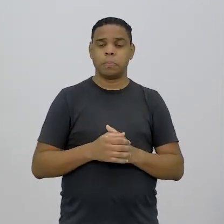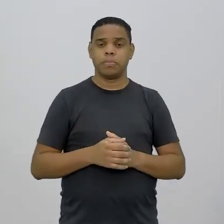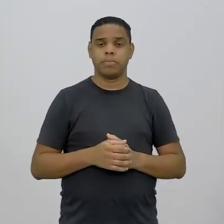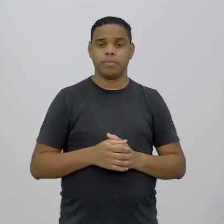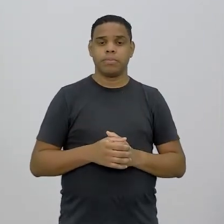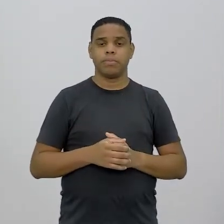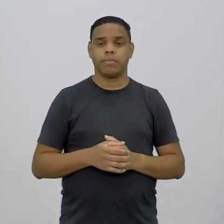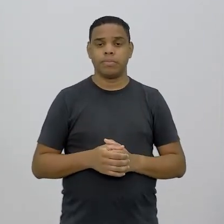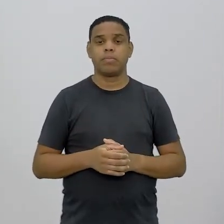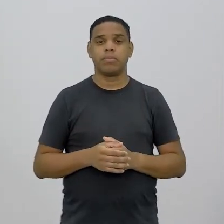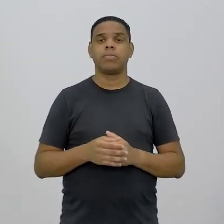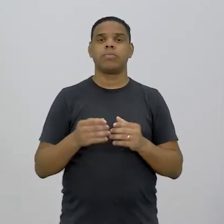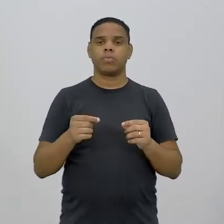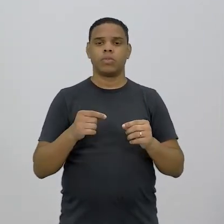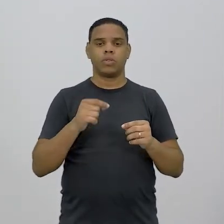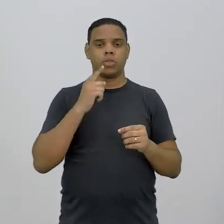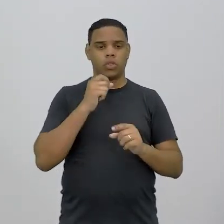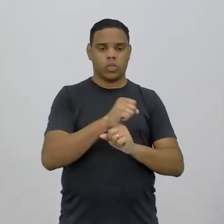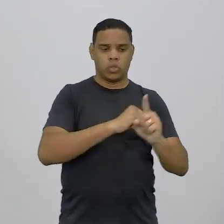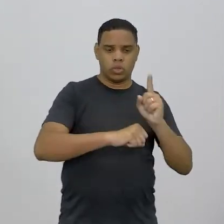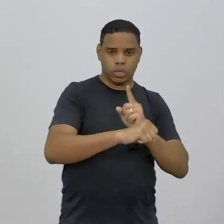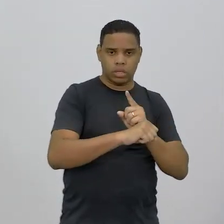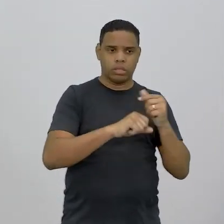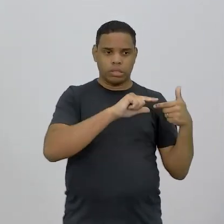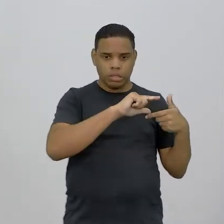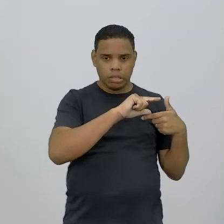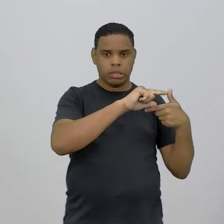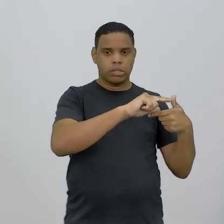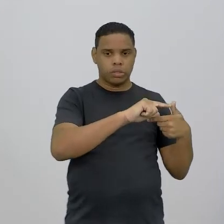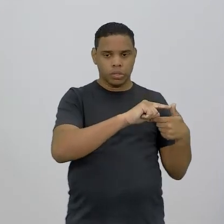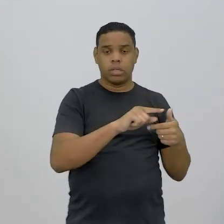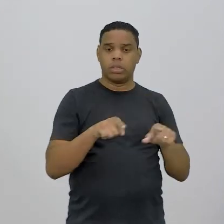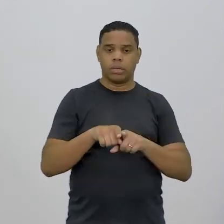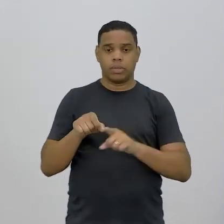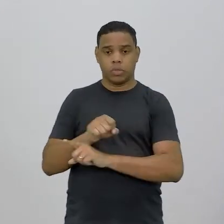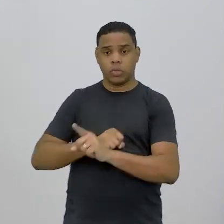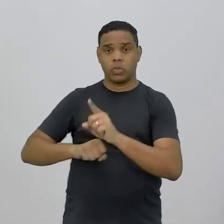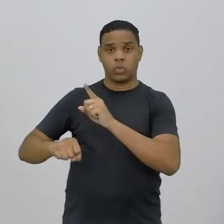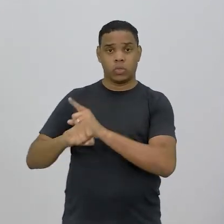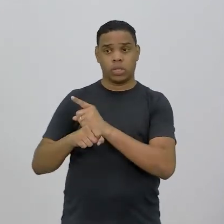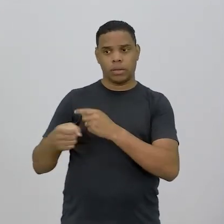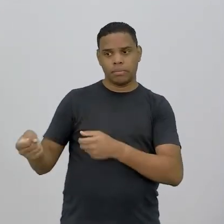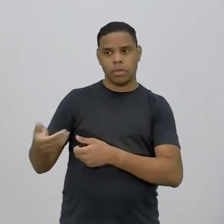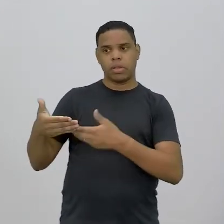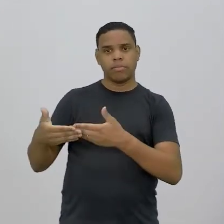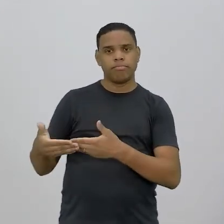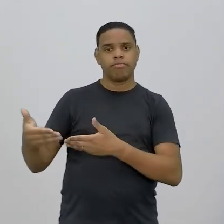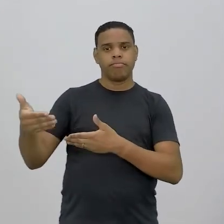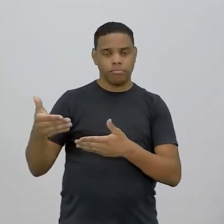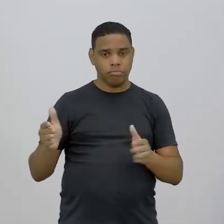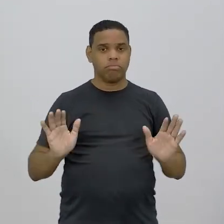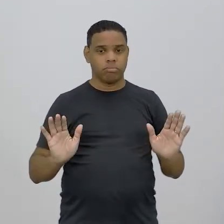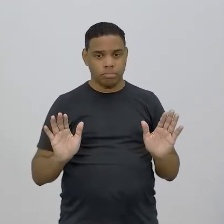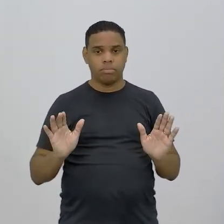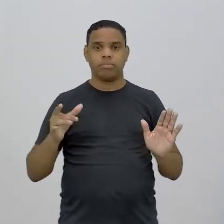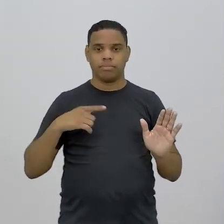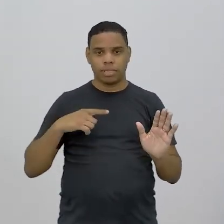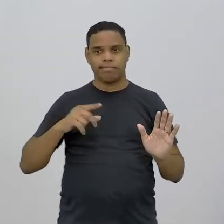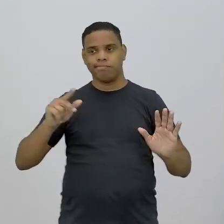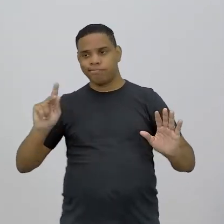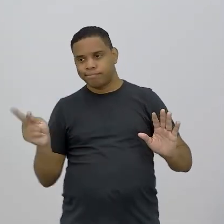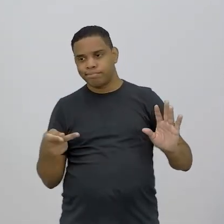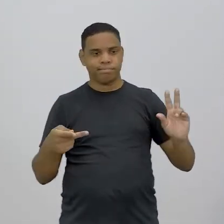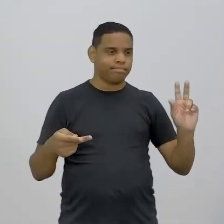é essa divisão, né, entre as sociedades tradicionais e as sociedades modernas, que aí cabem também muitos equívocos,